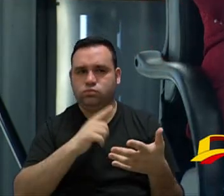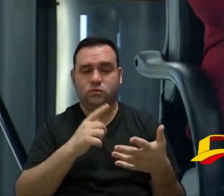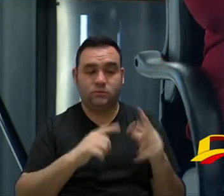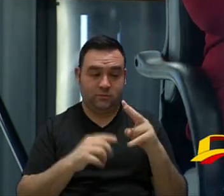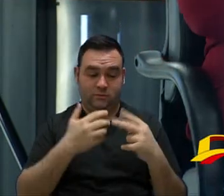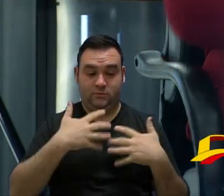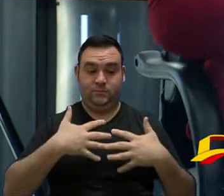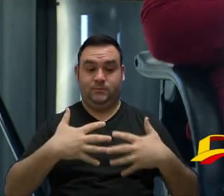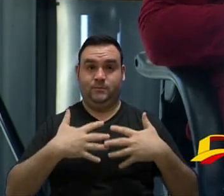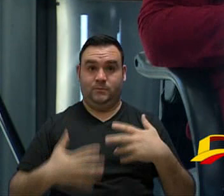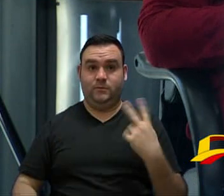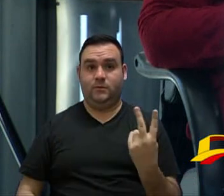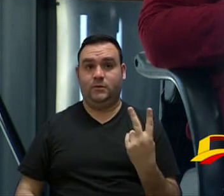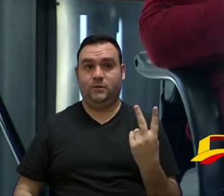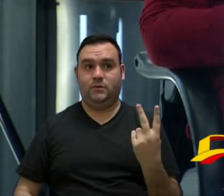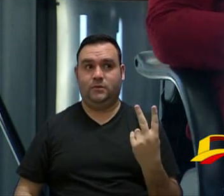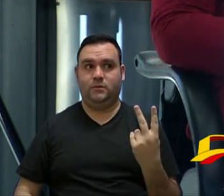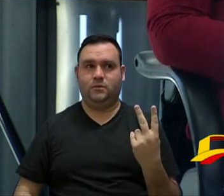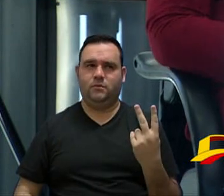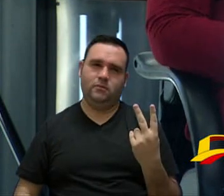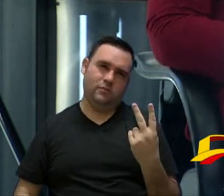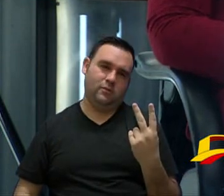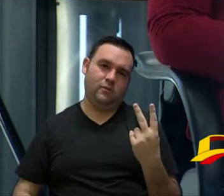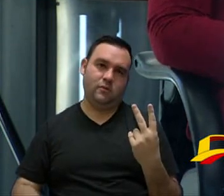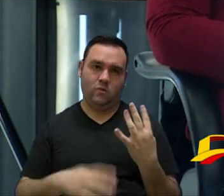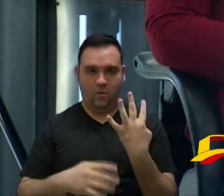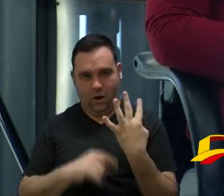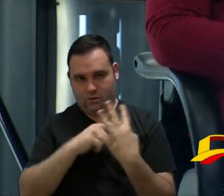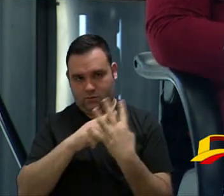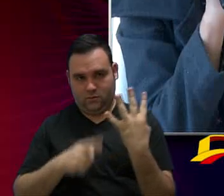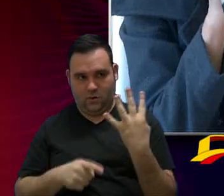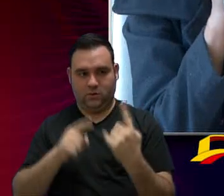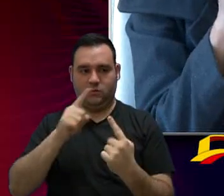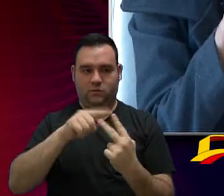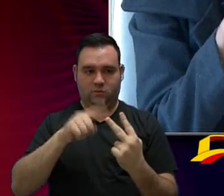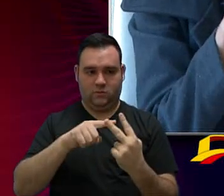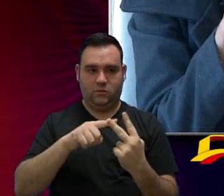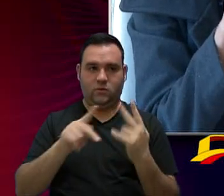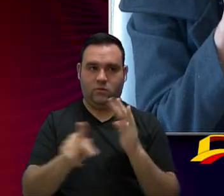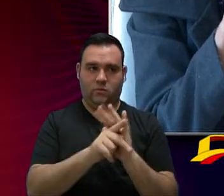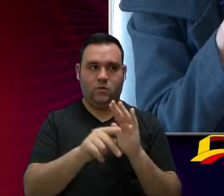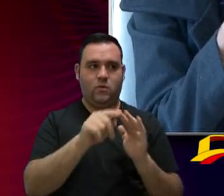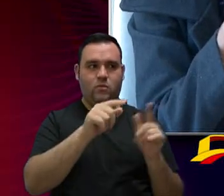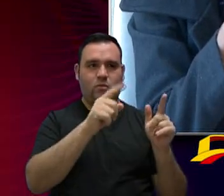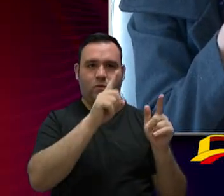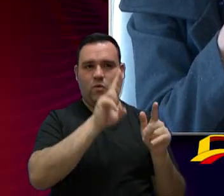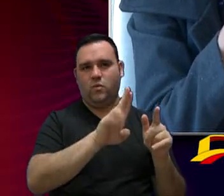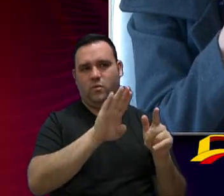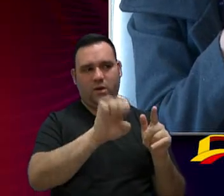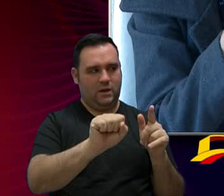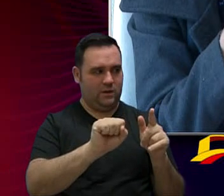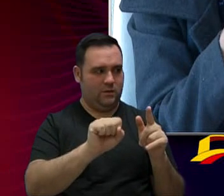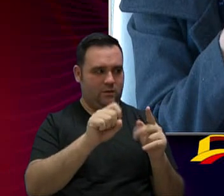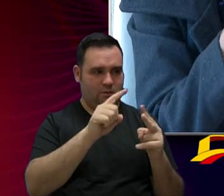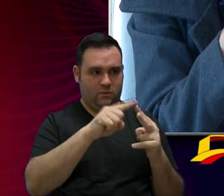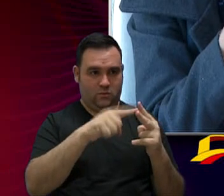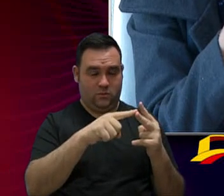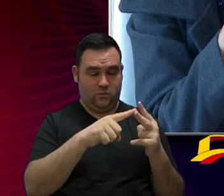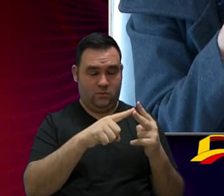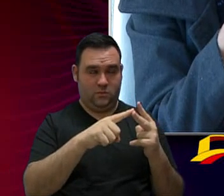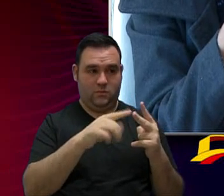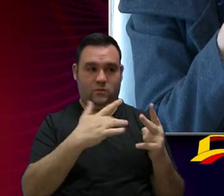das unidades respiradores então seriam quatro né dois das unidades só dois